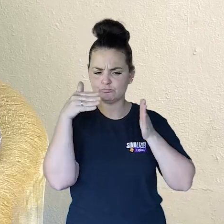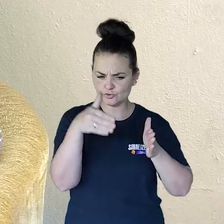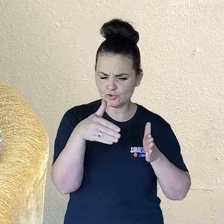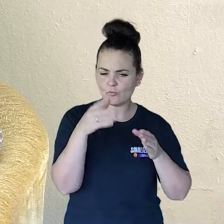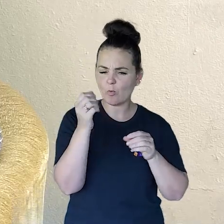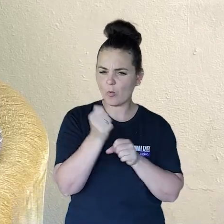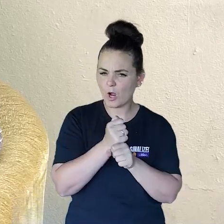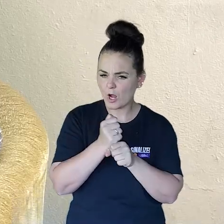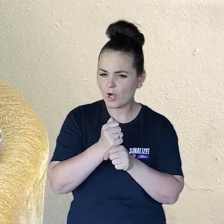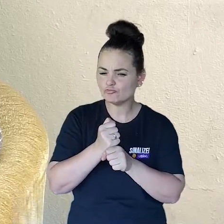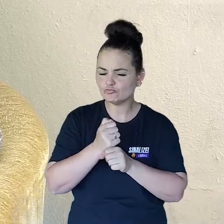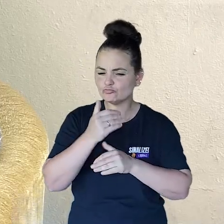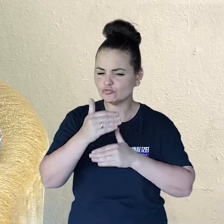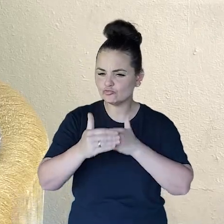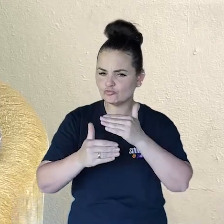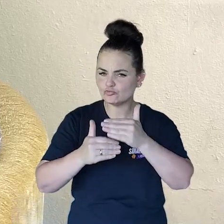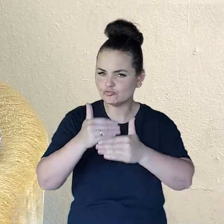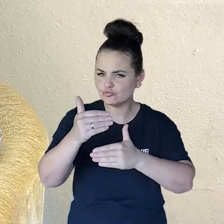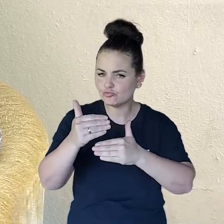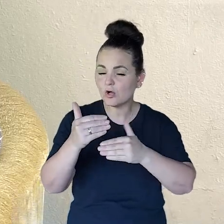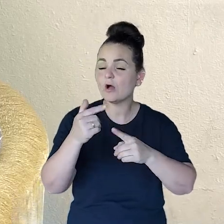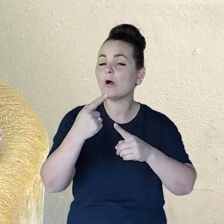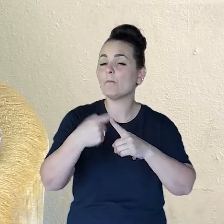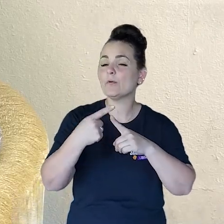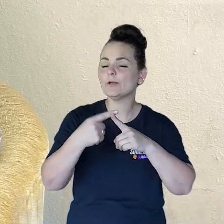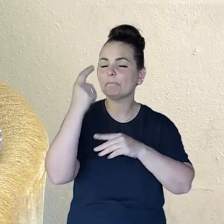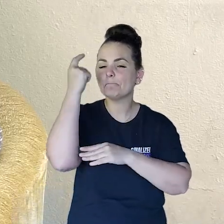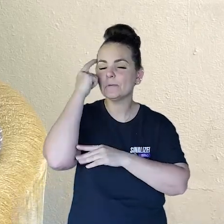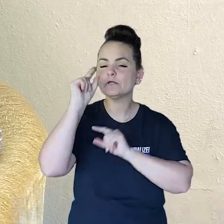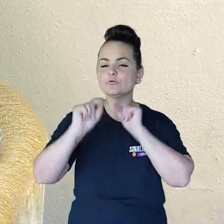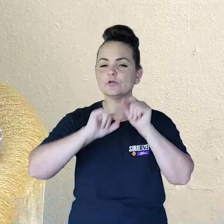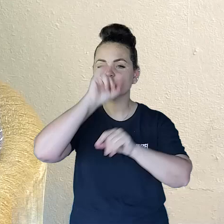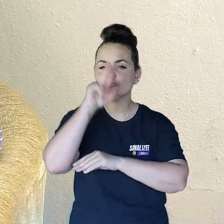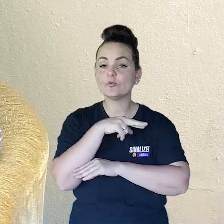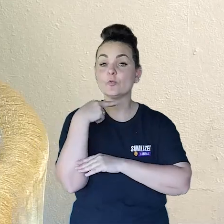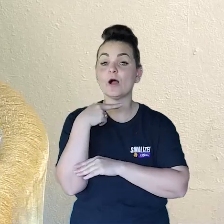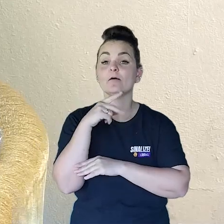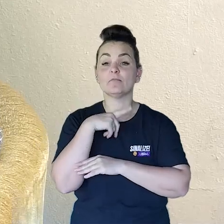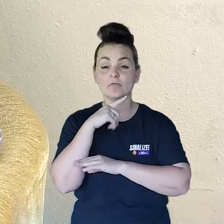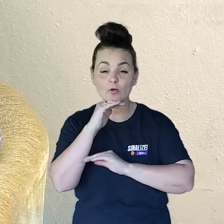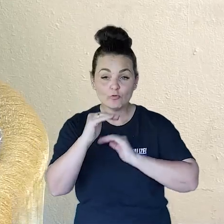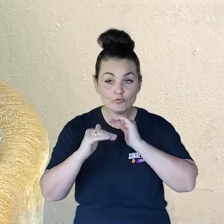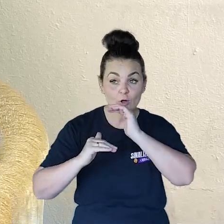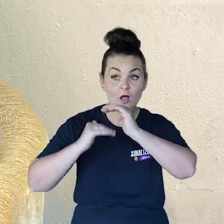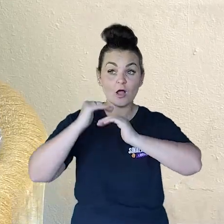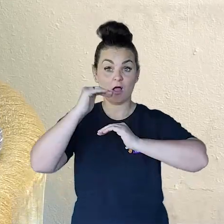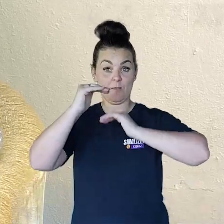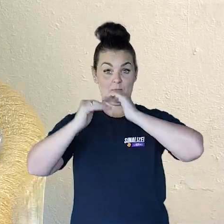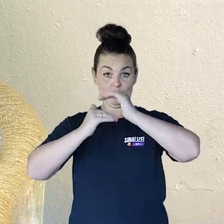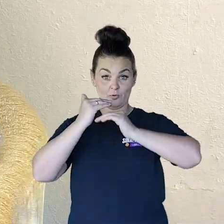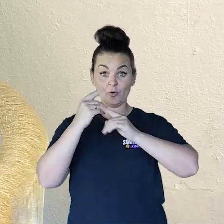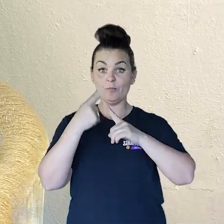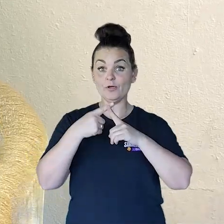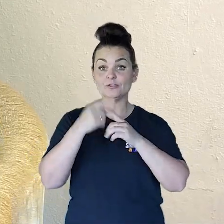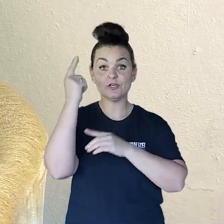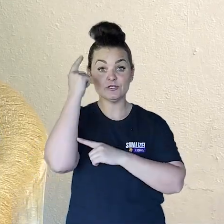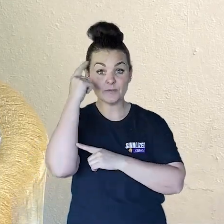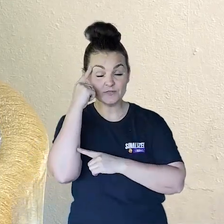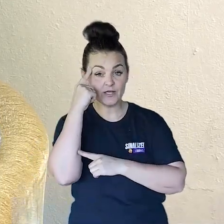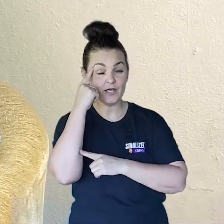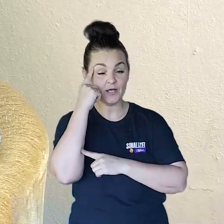os próximos anos, porque nós pensamos Jaraguá desenvolvida com novas indústrias, novos empregos,